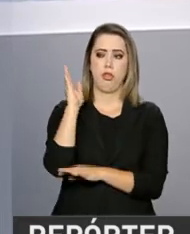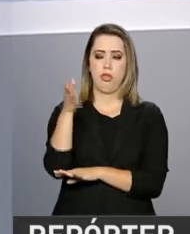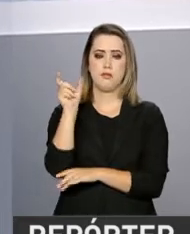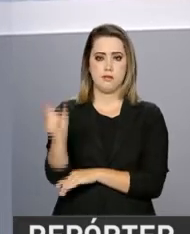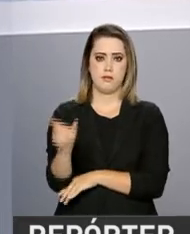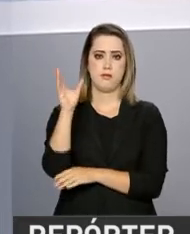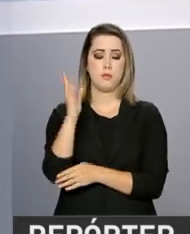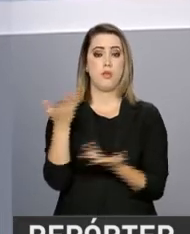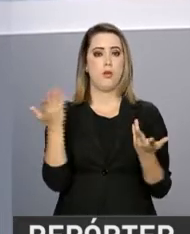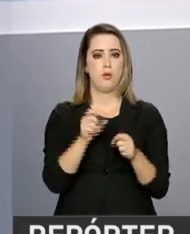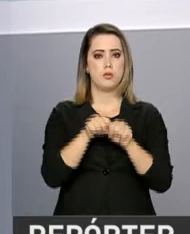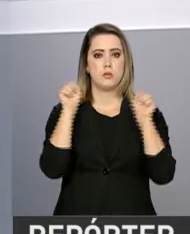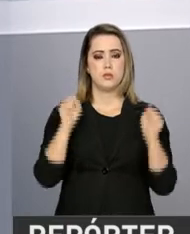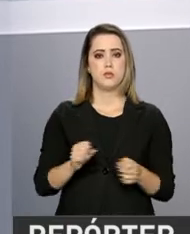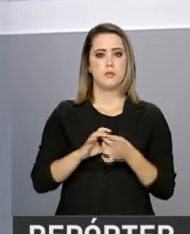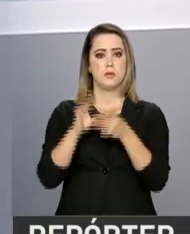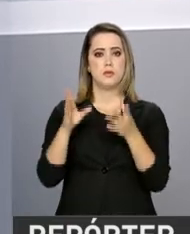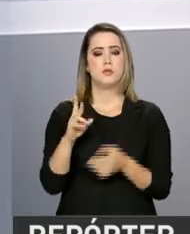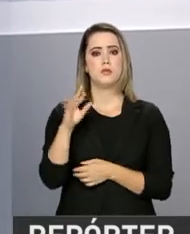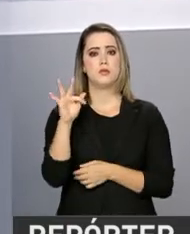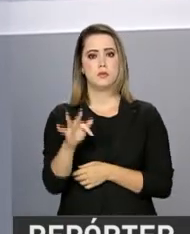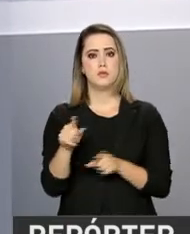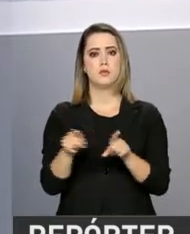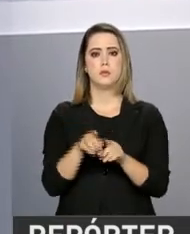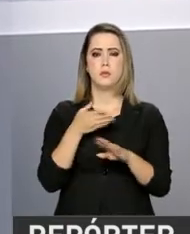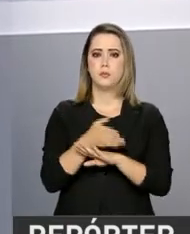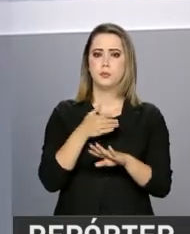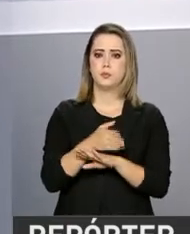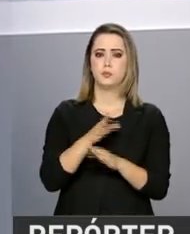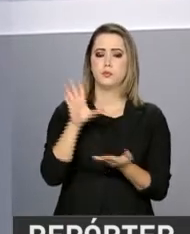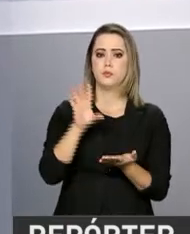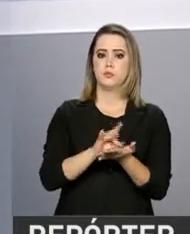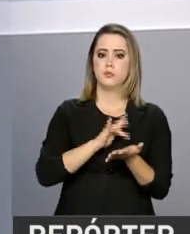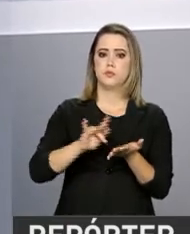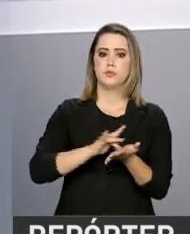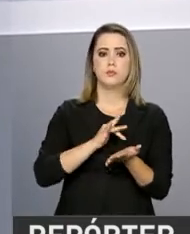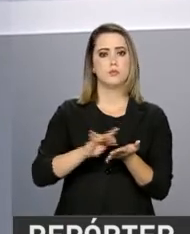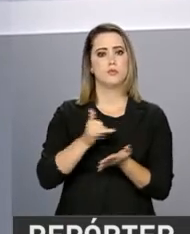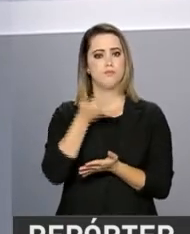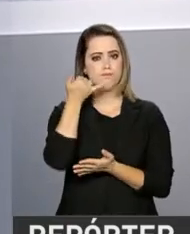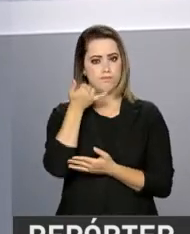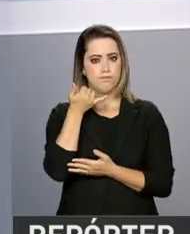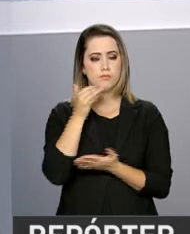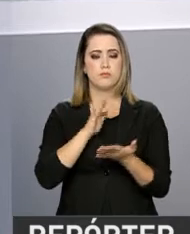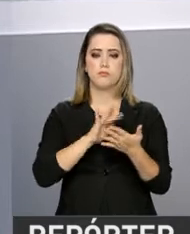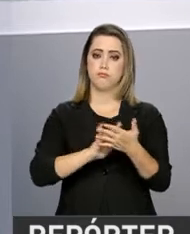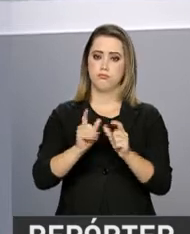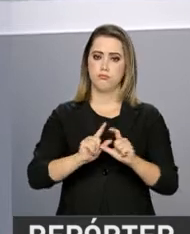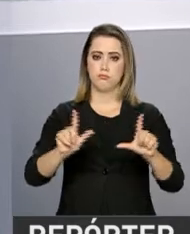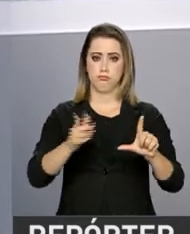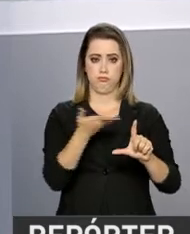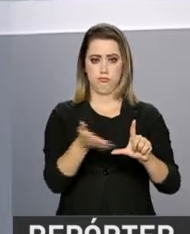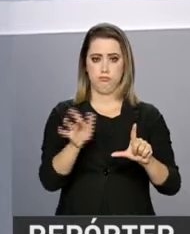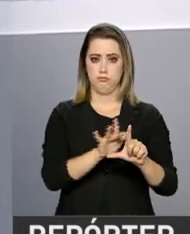no site da receita federal podendo ser acessado inclusive por dispositivos móveis como celulares e tablets com